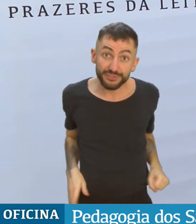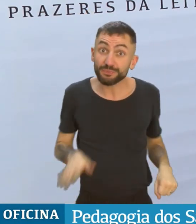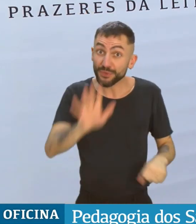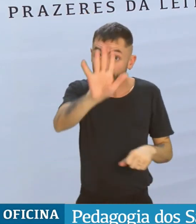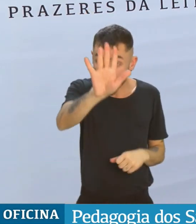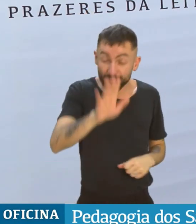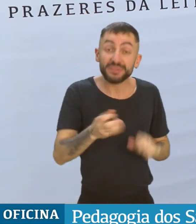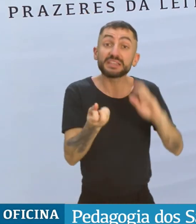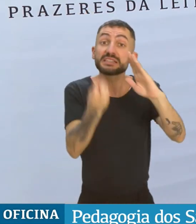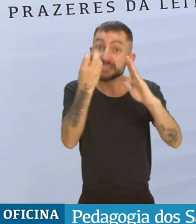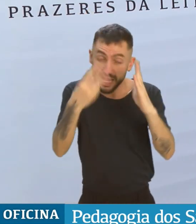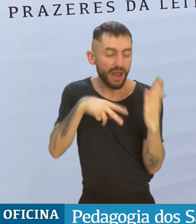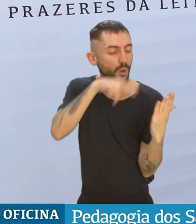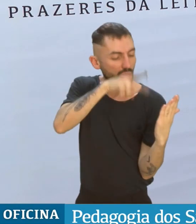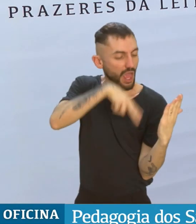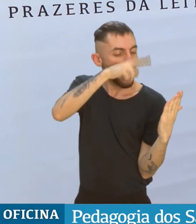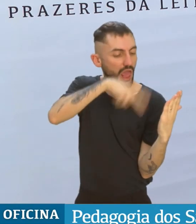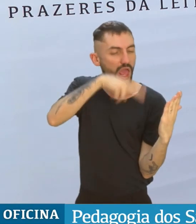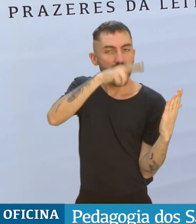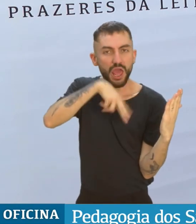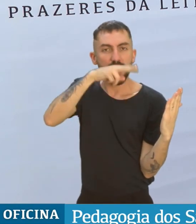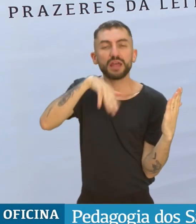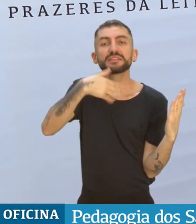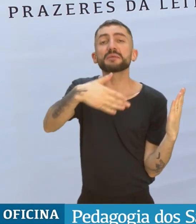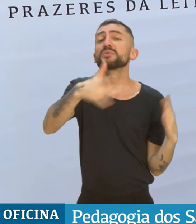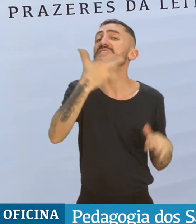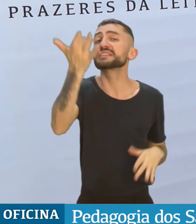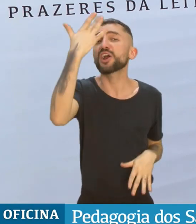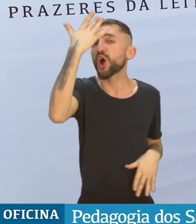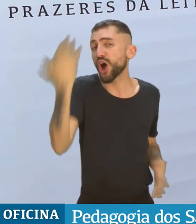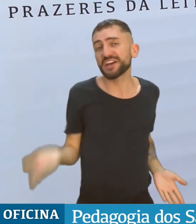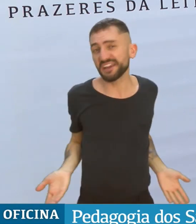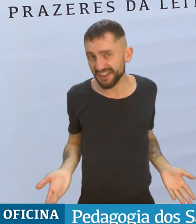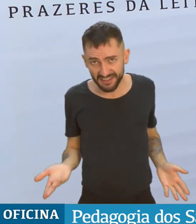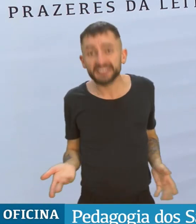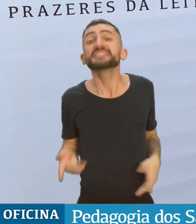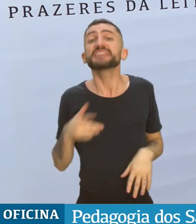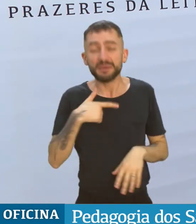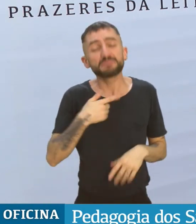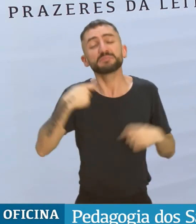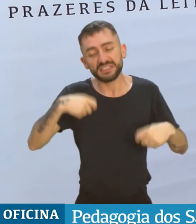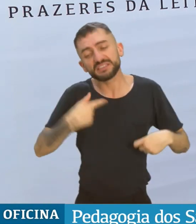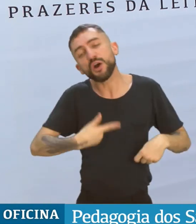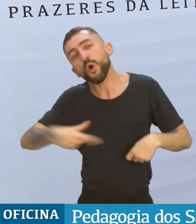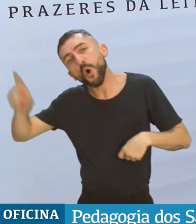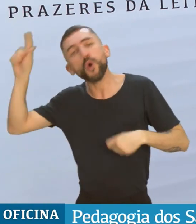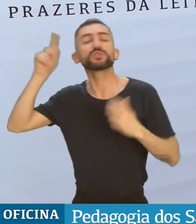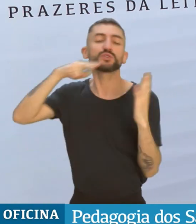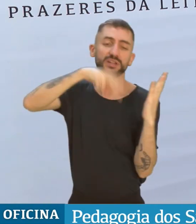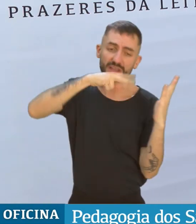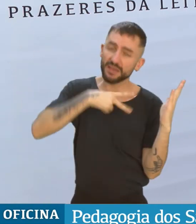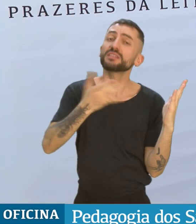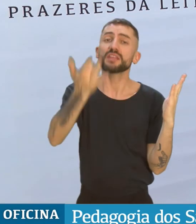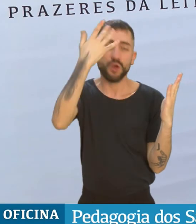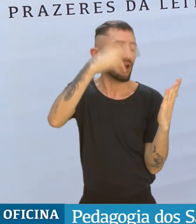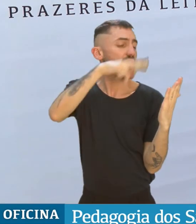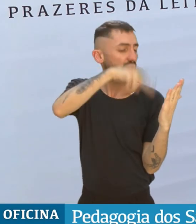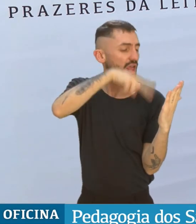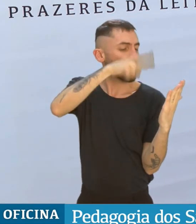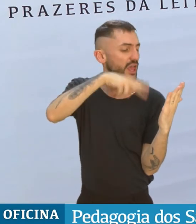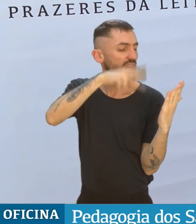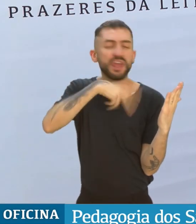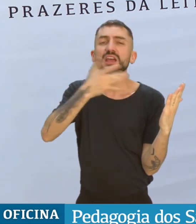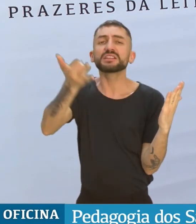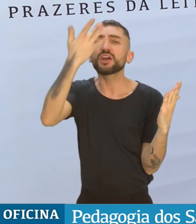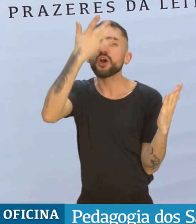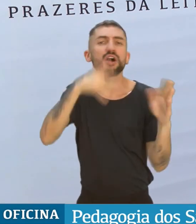uma coisa, você vai decorar esse texto. E aí depois você vai querer trocar o texto, e você vai ler o texto várias vezes no sarau, e você vai trocar de texto,